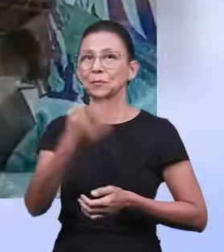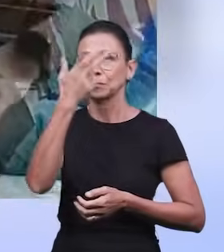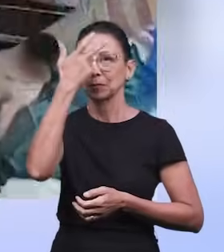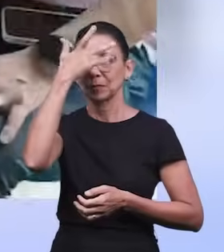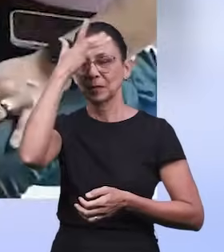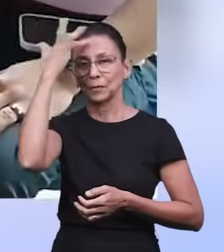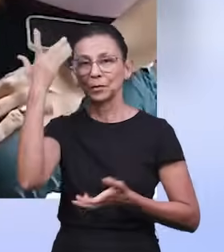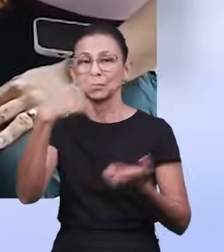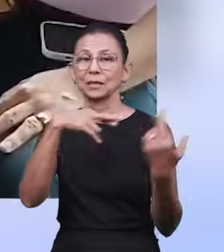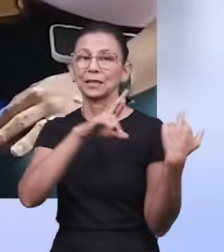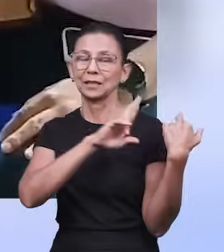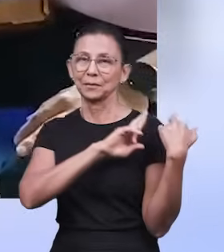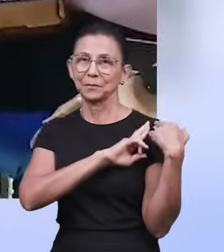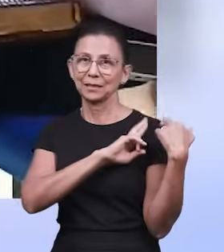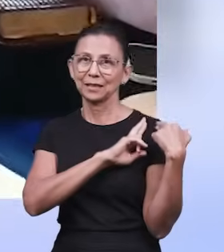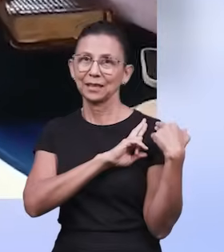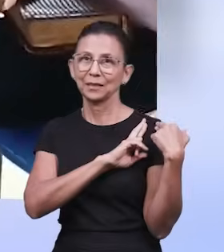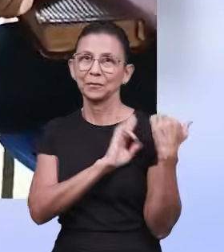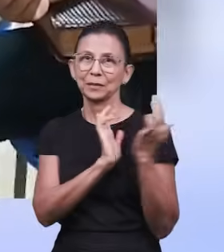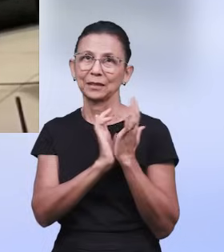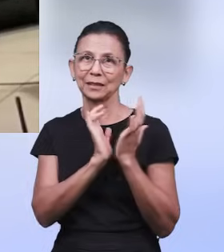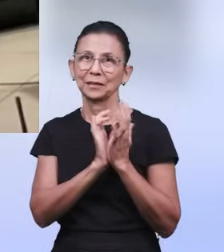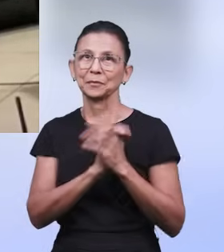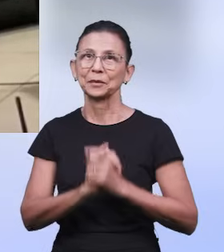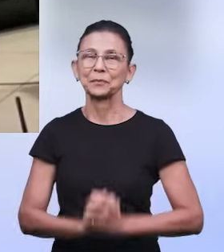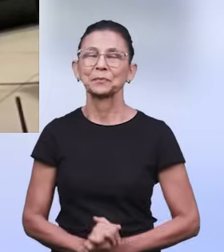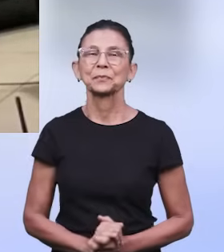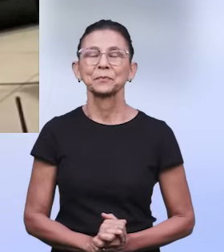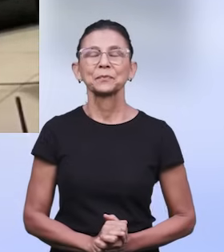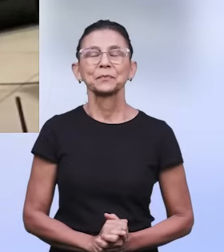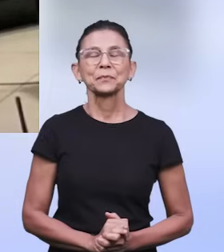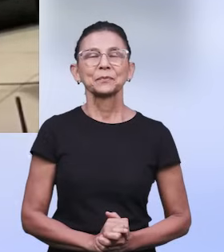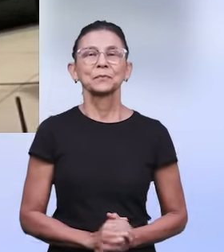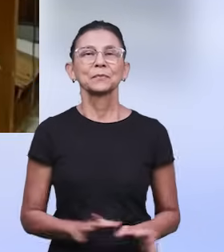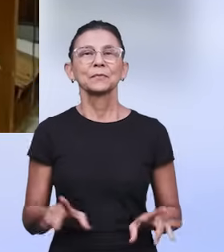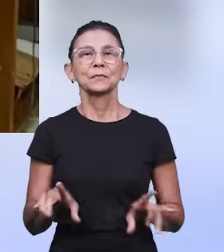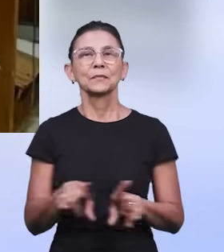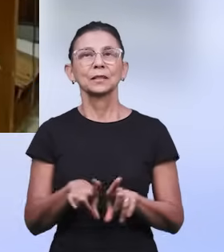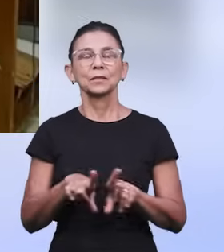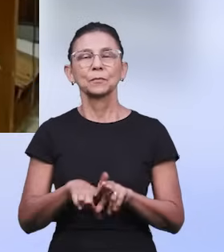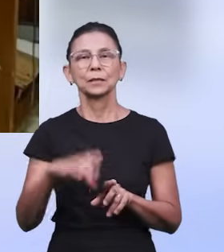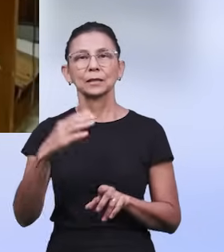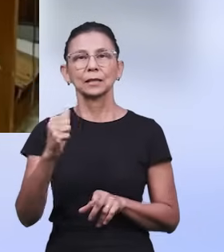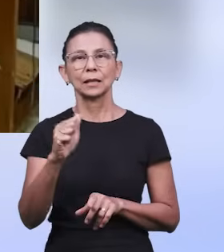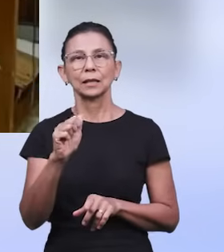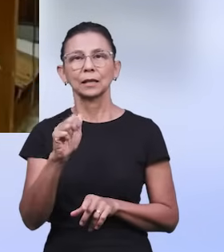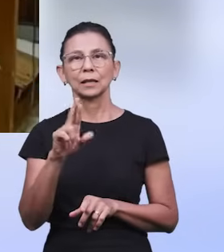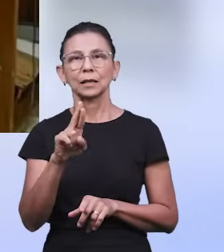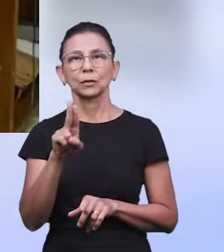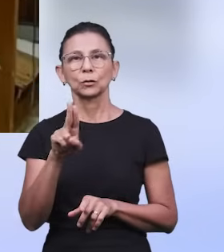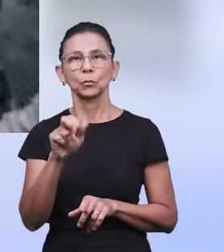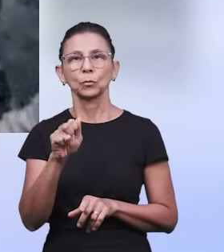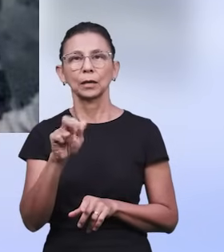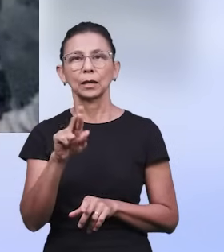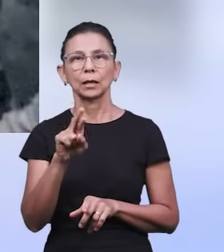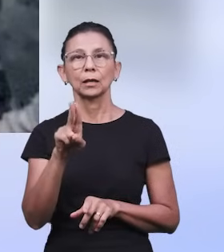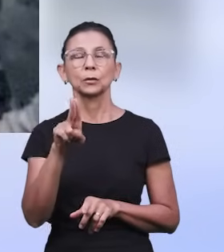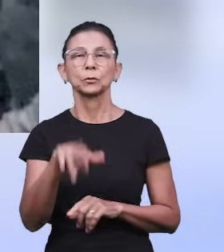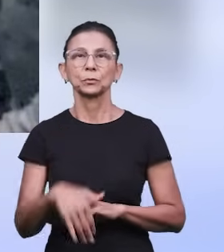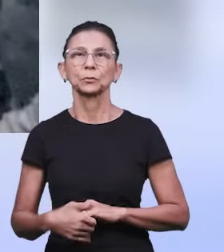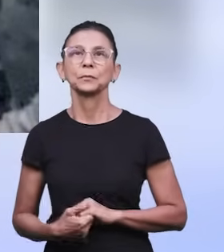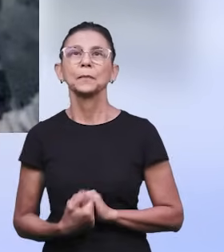pela equipe, o querido pastor Carlos. Vamos agora para Caruaru, onde tivemos ceias nas ICM